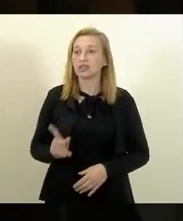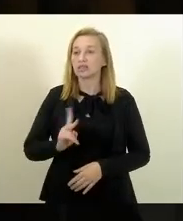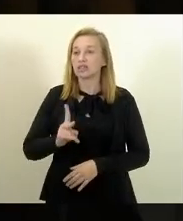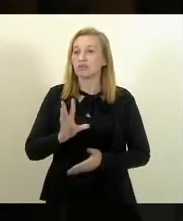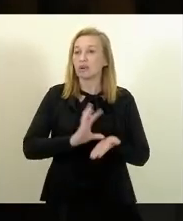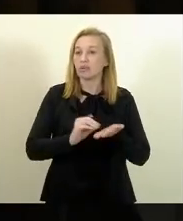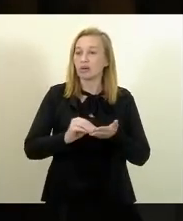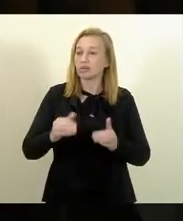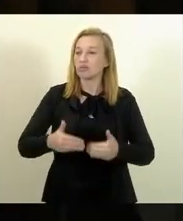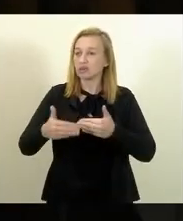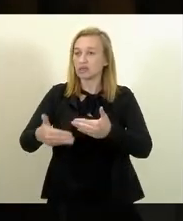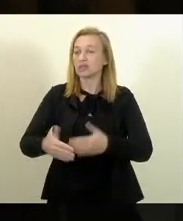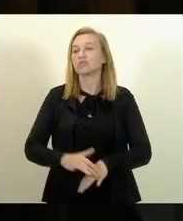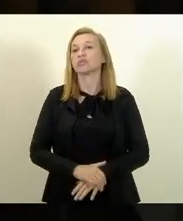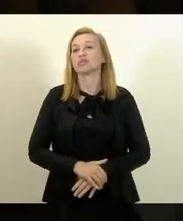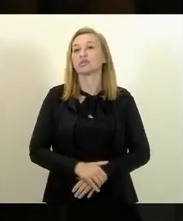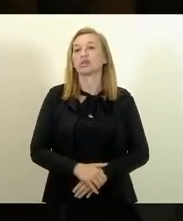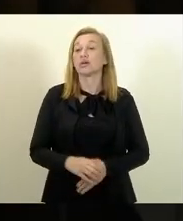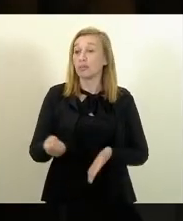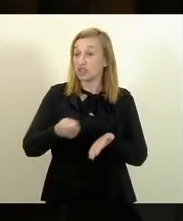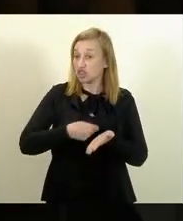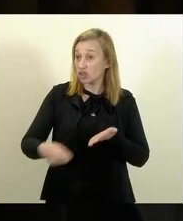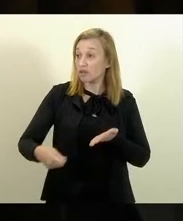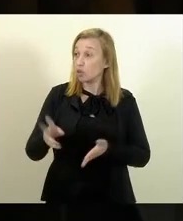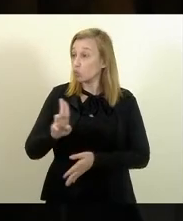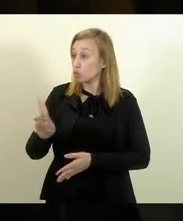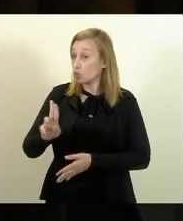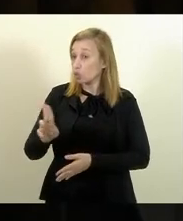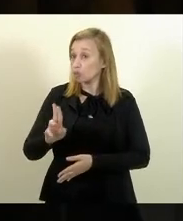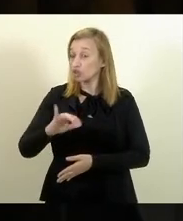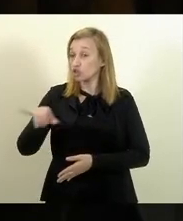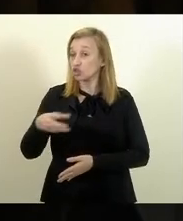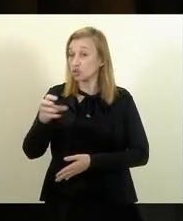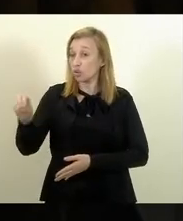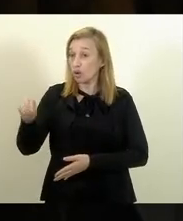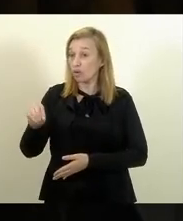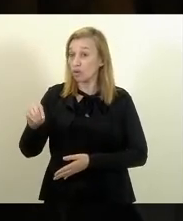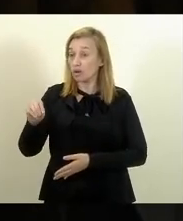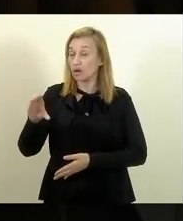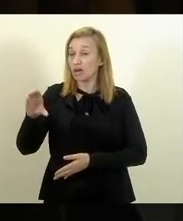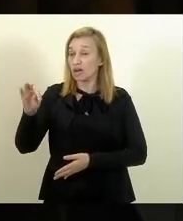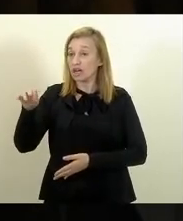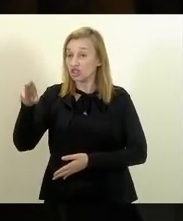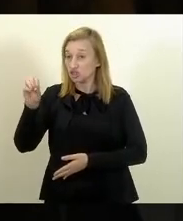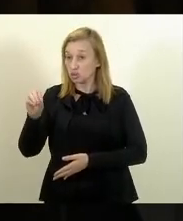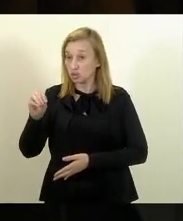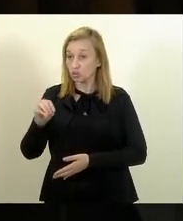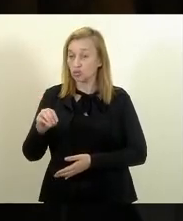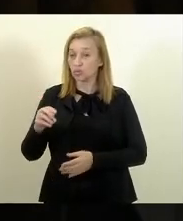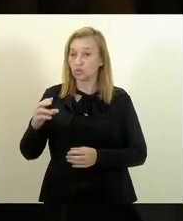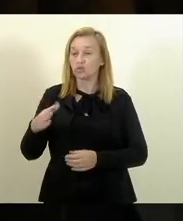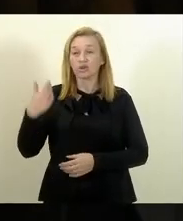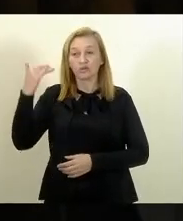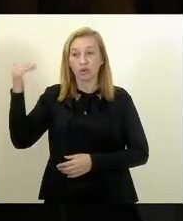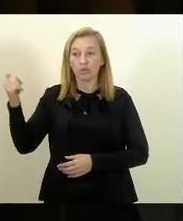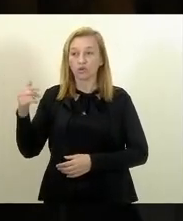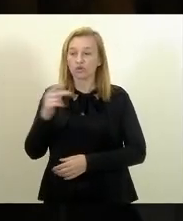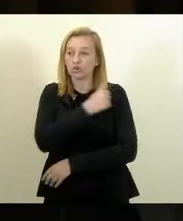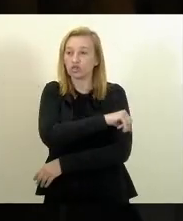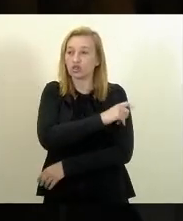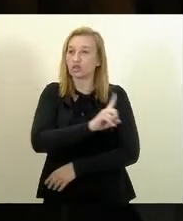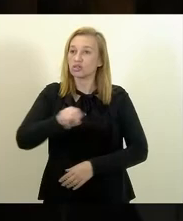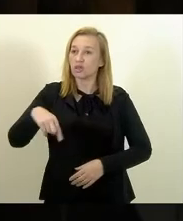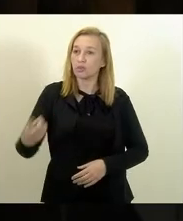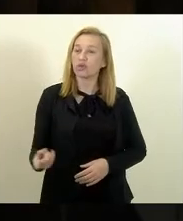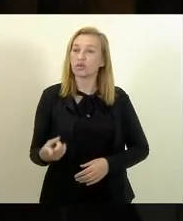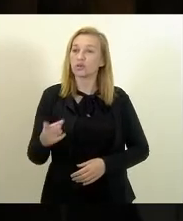pauta para inscrever o nome de João Cândido no livro de heróis do Rio de Janeiro, depois garantir o legado de